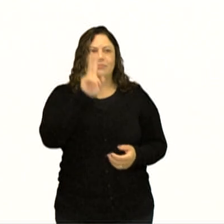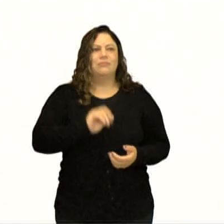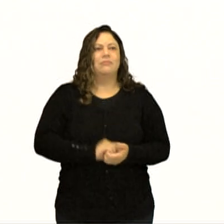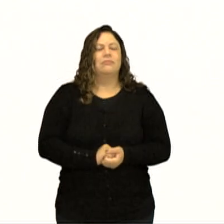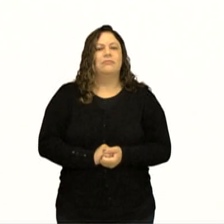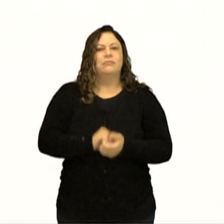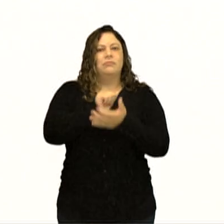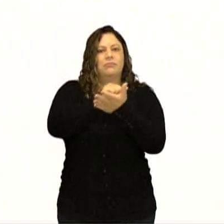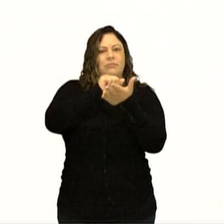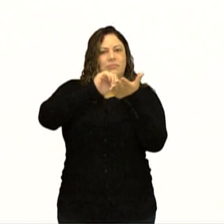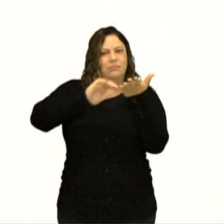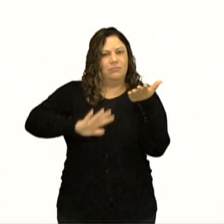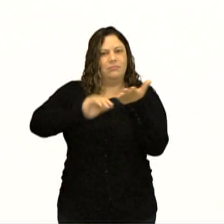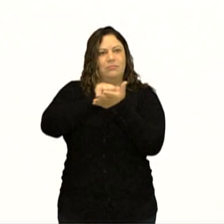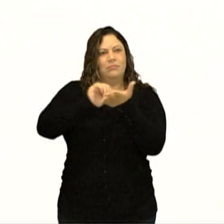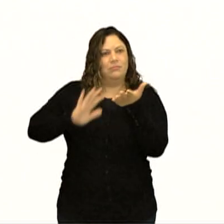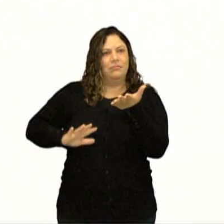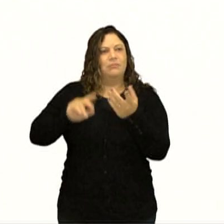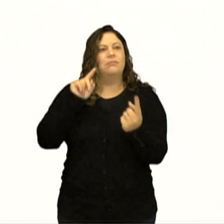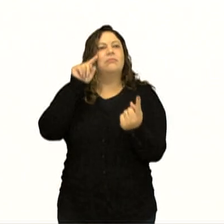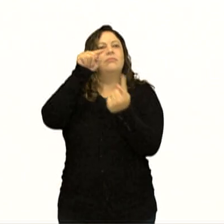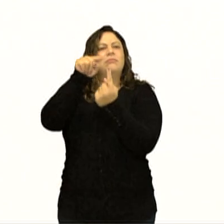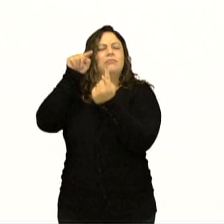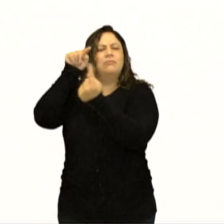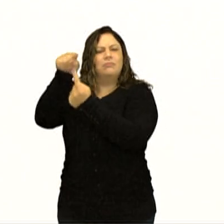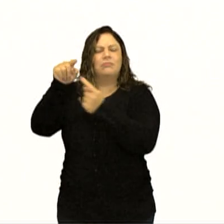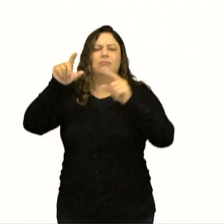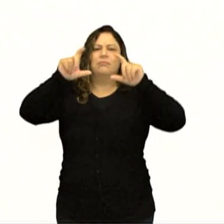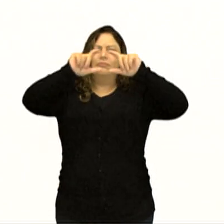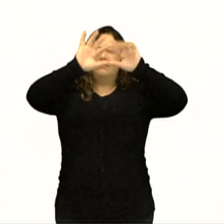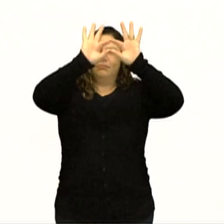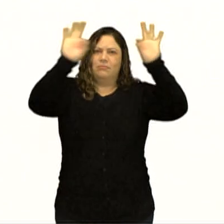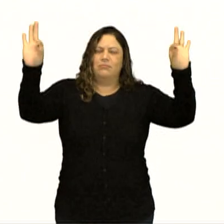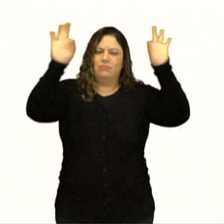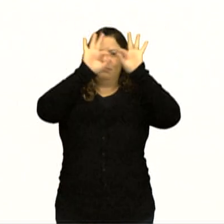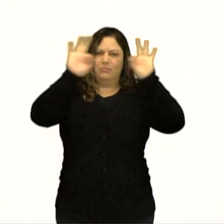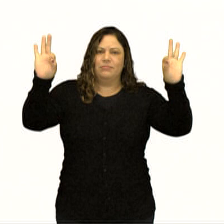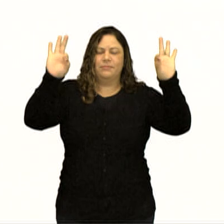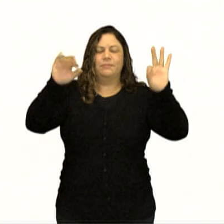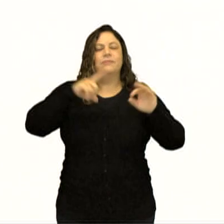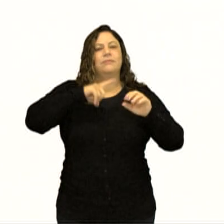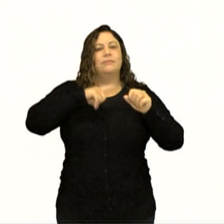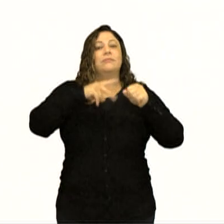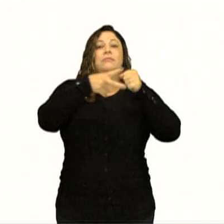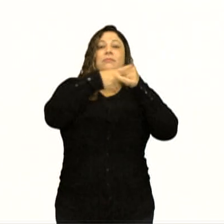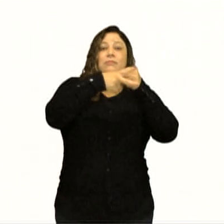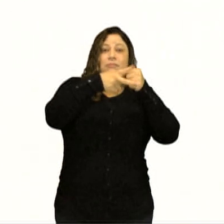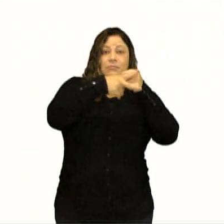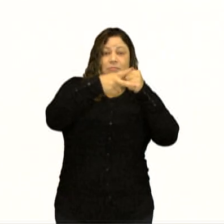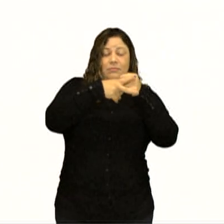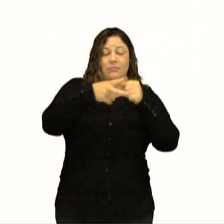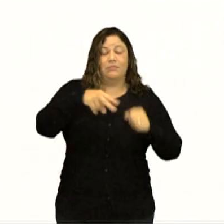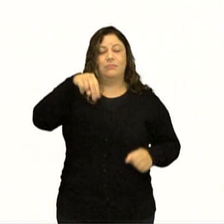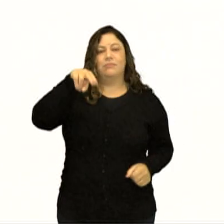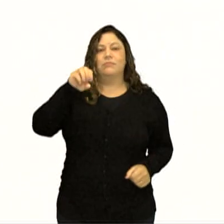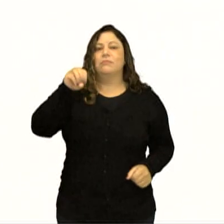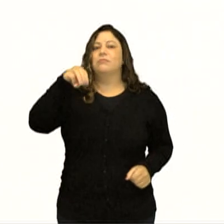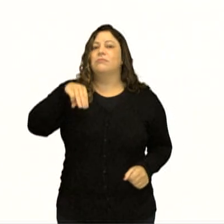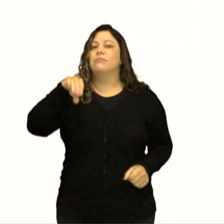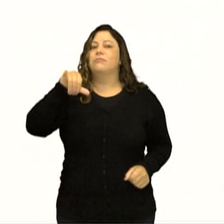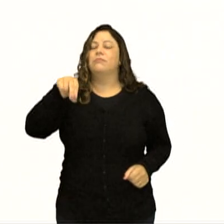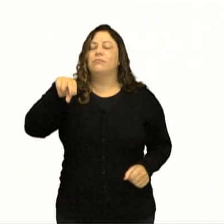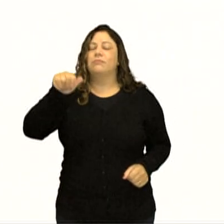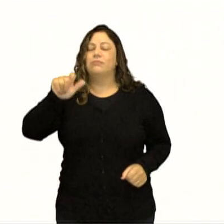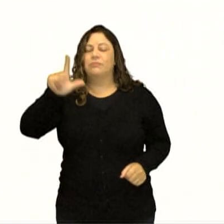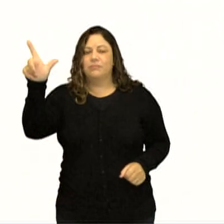Atividade número 4. Identifique a oração que possui predicado verbo nominal. Isso mesmo. A predicação é muito importante